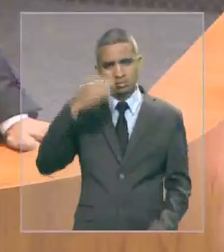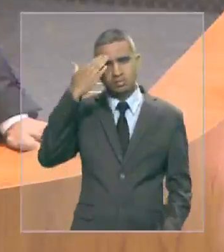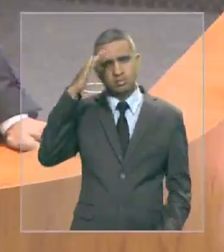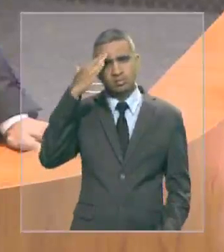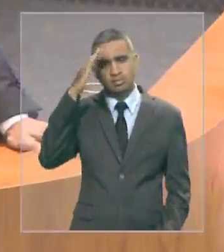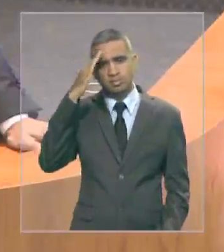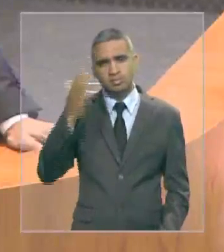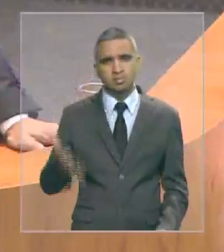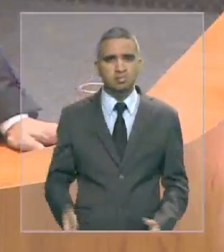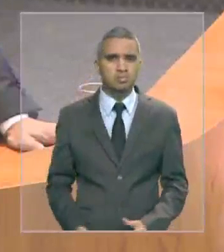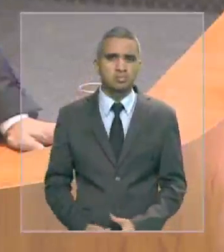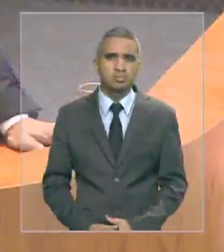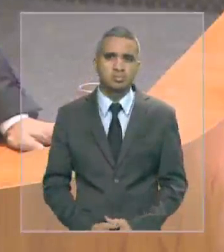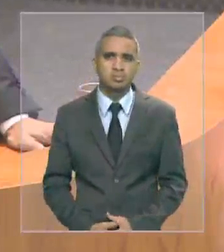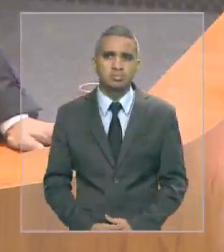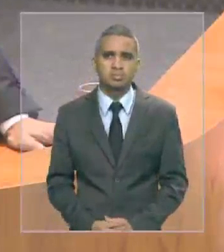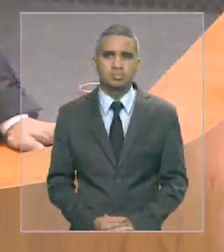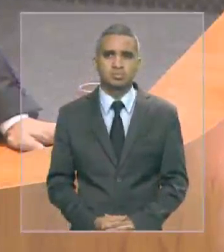compreensível.